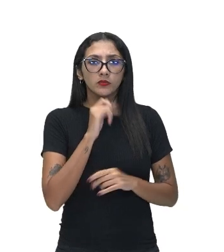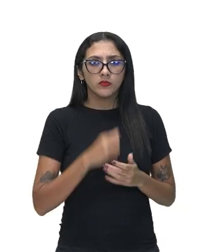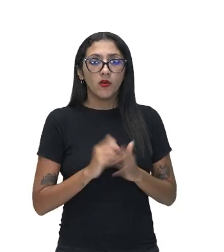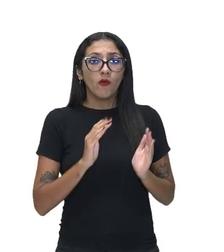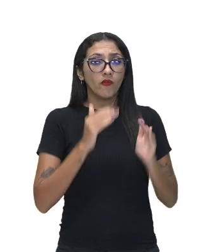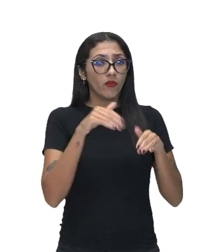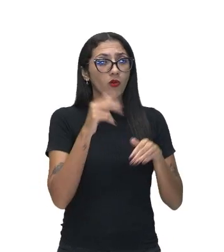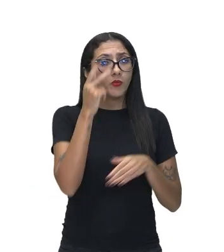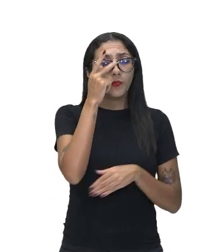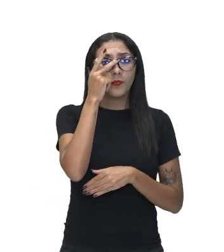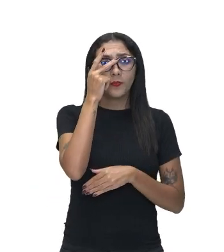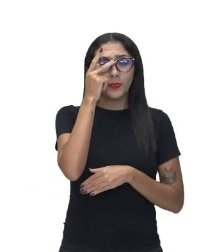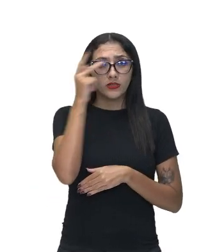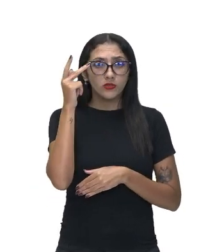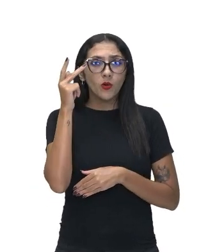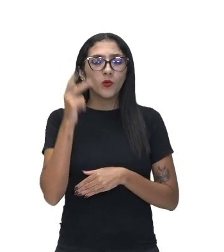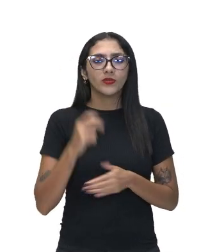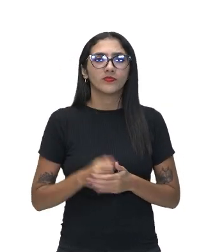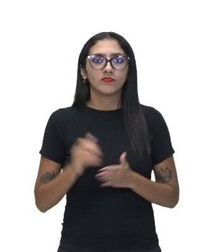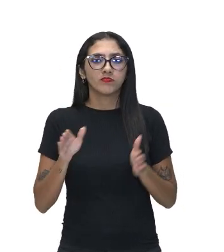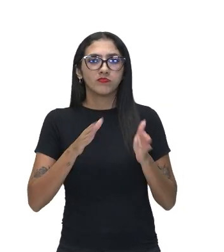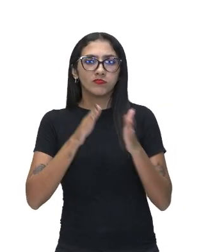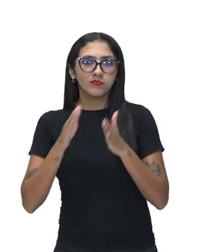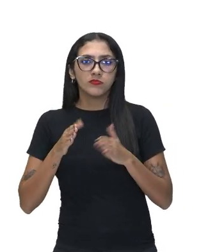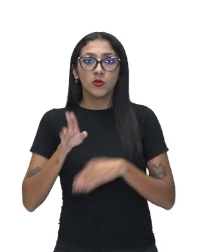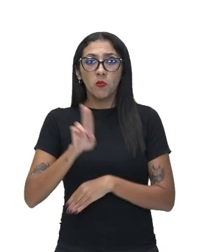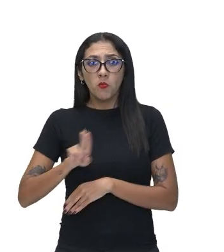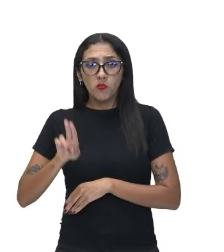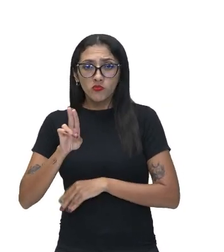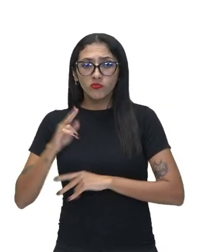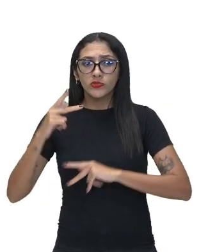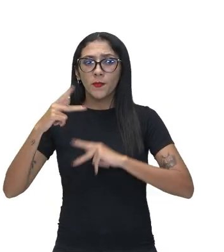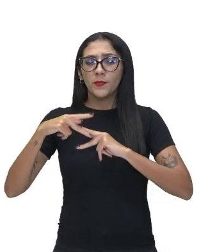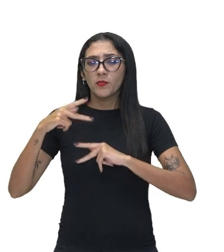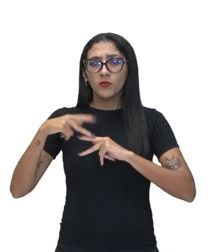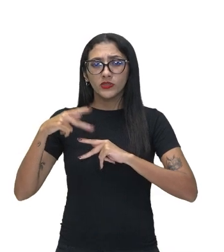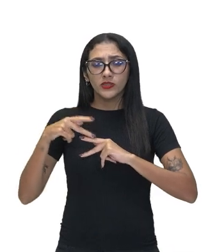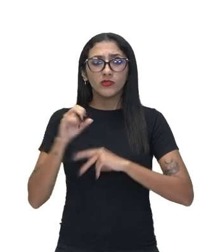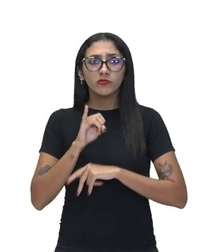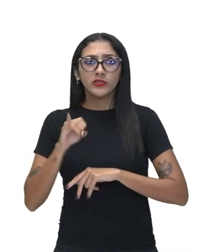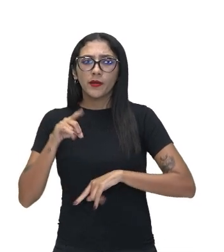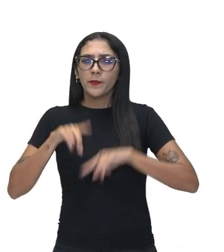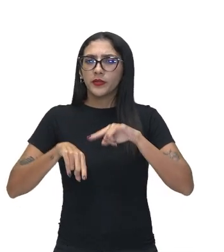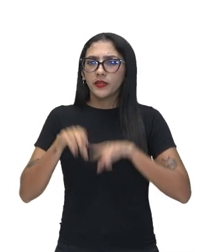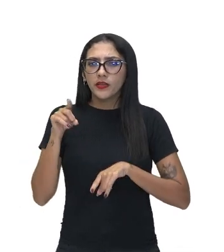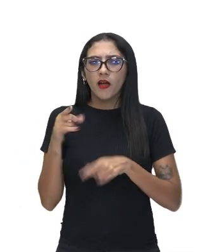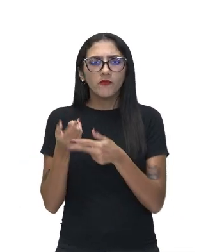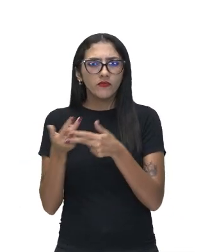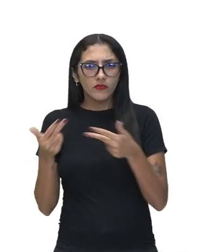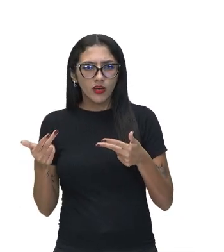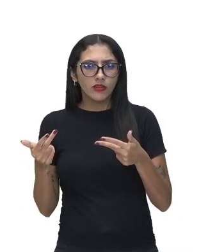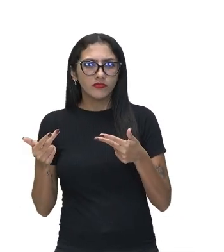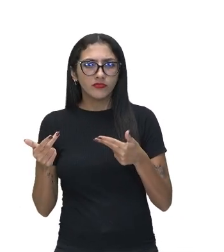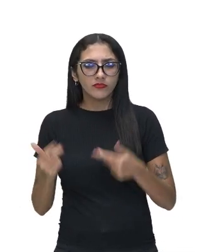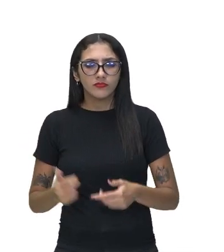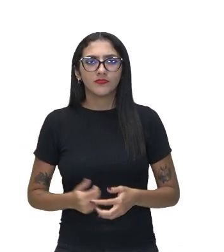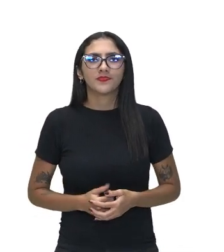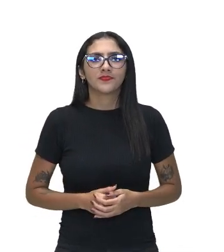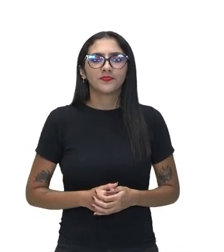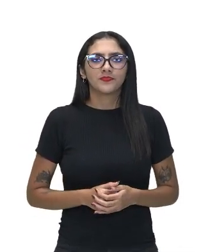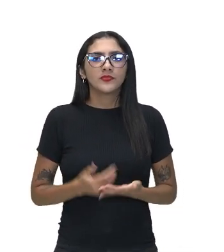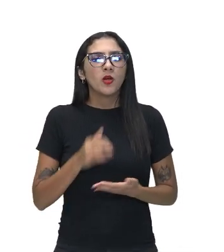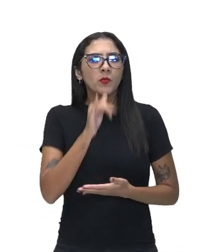com preposição para objetos, coisas, ok? Então, observe que quando você estiver